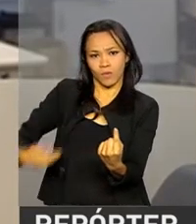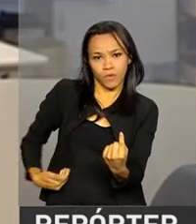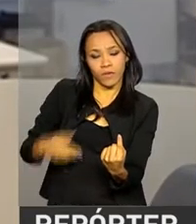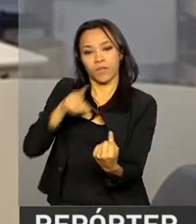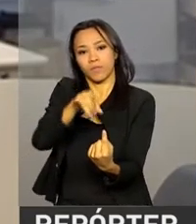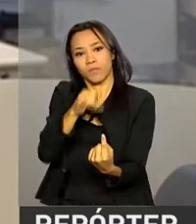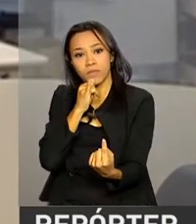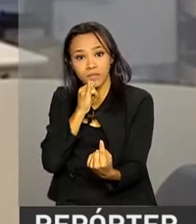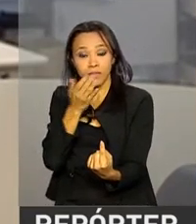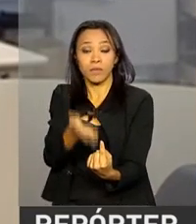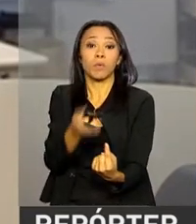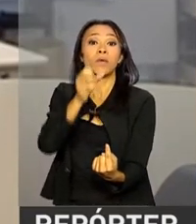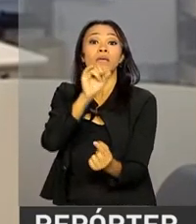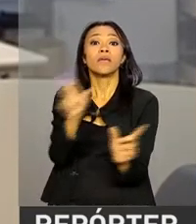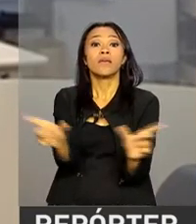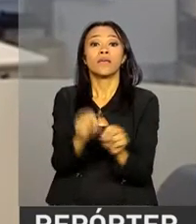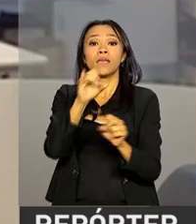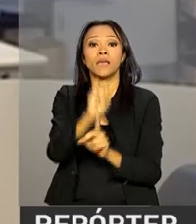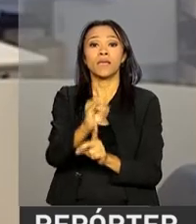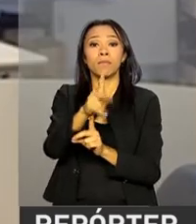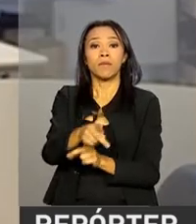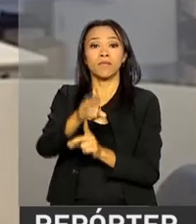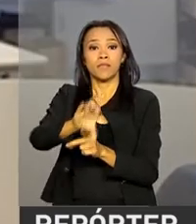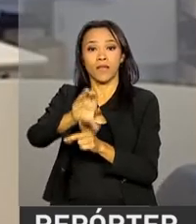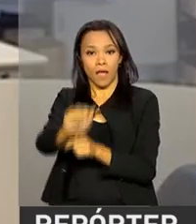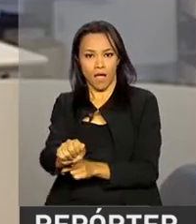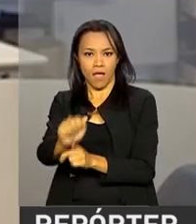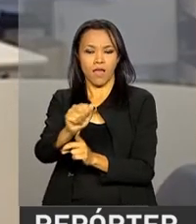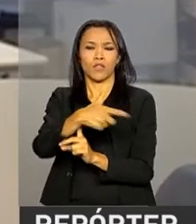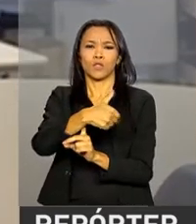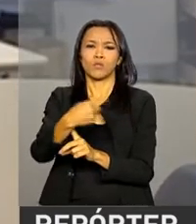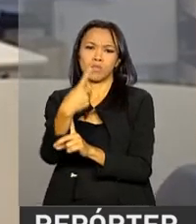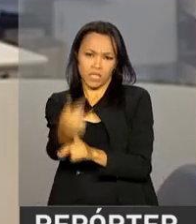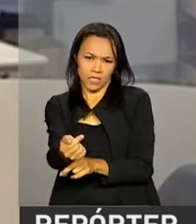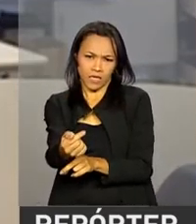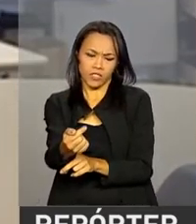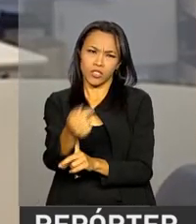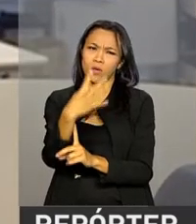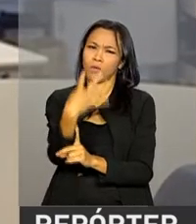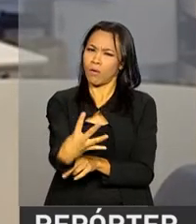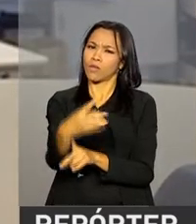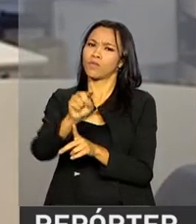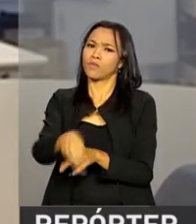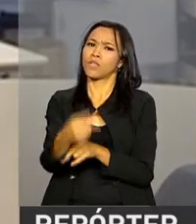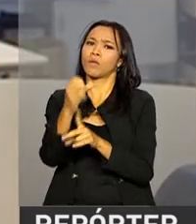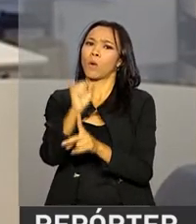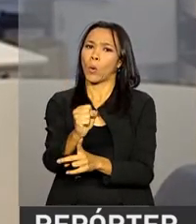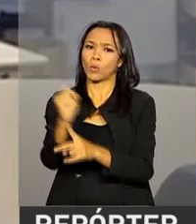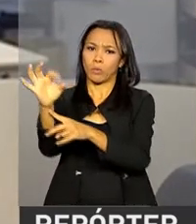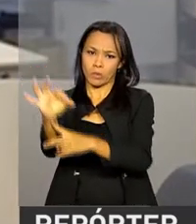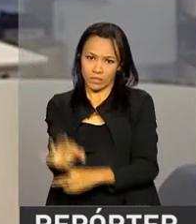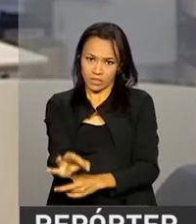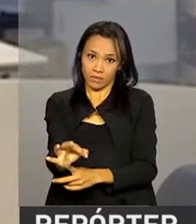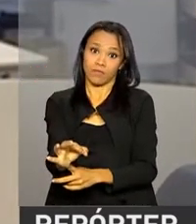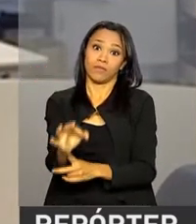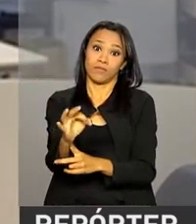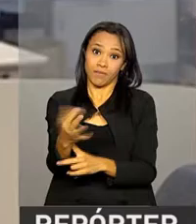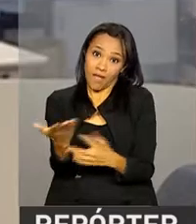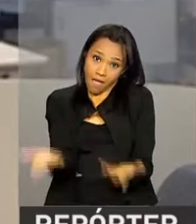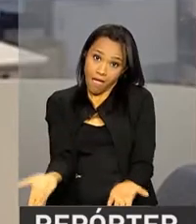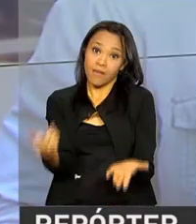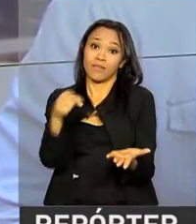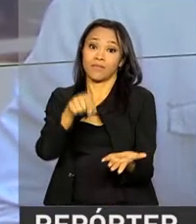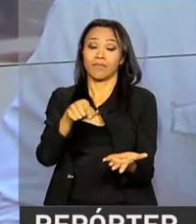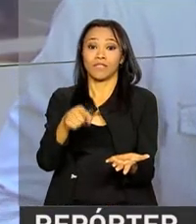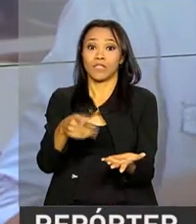consumidor amplo a deve fechar 2010 17 em 4,8 por cento leandro era isso